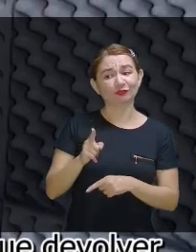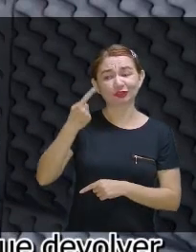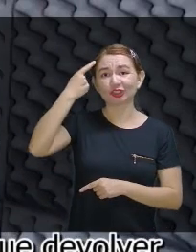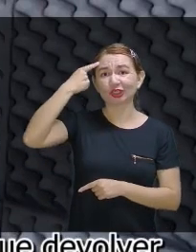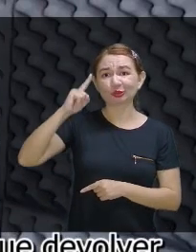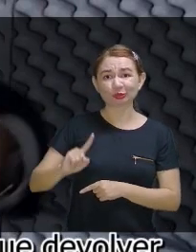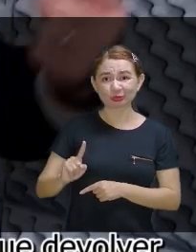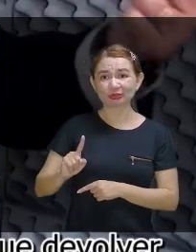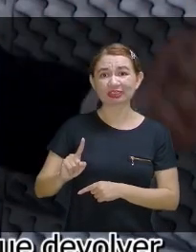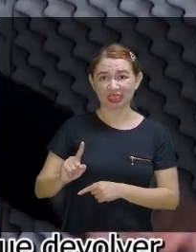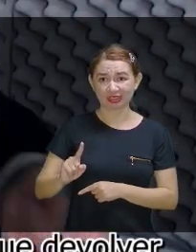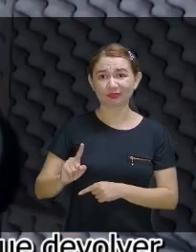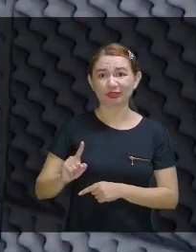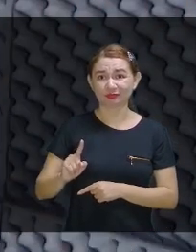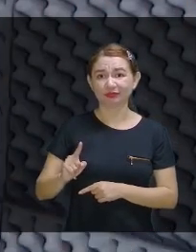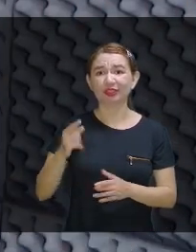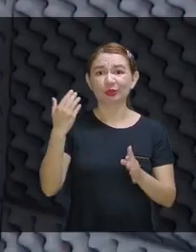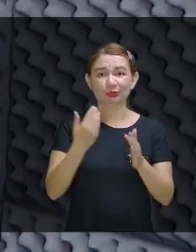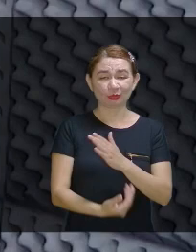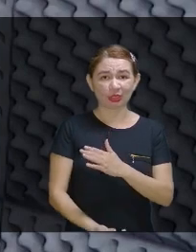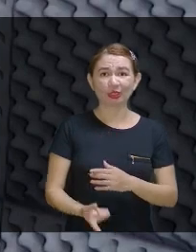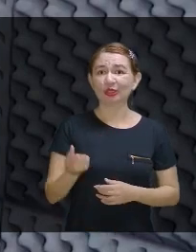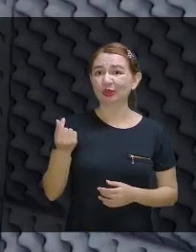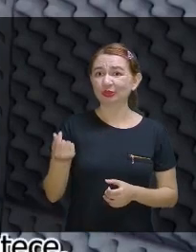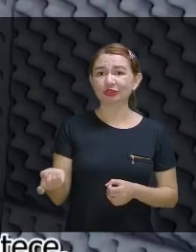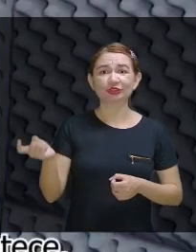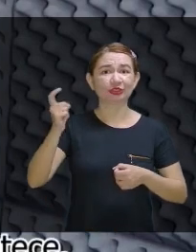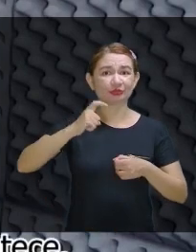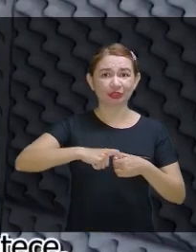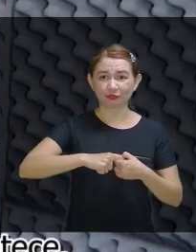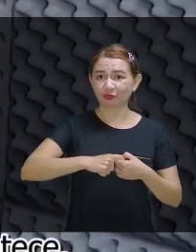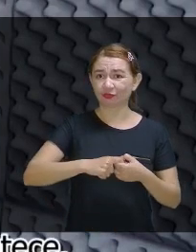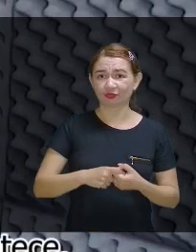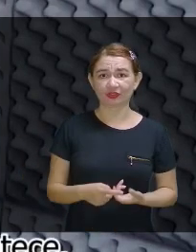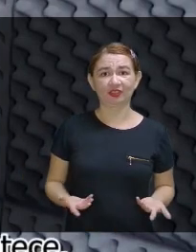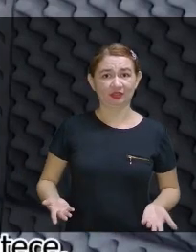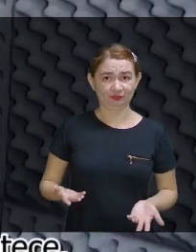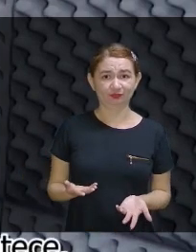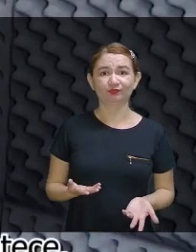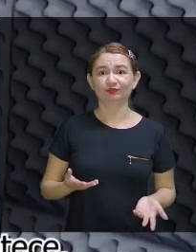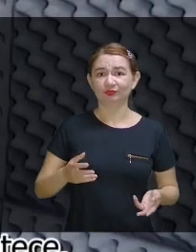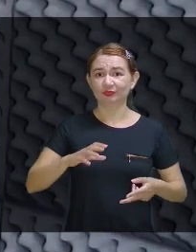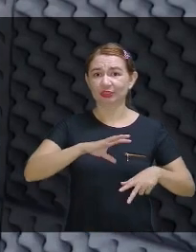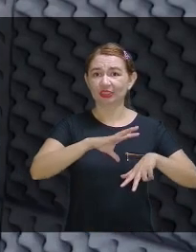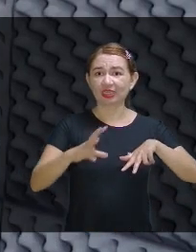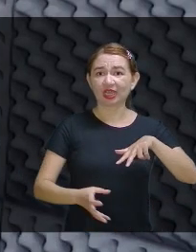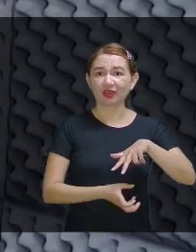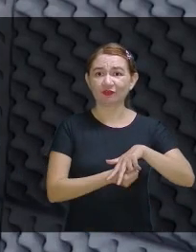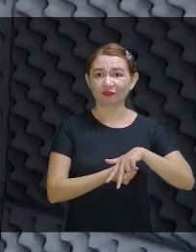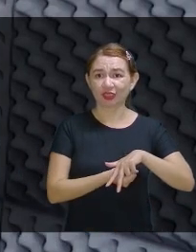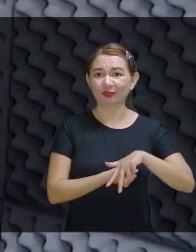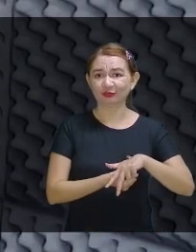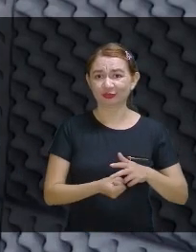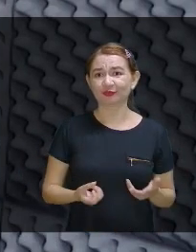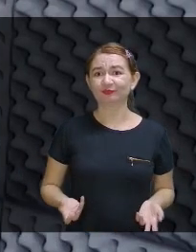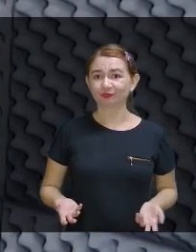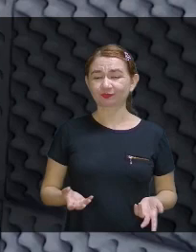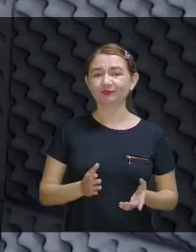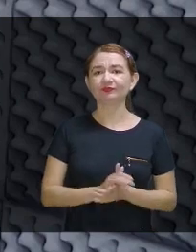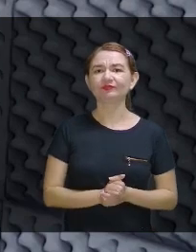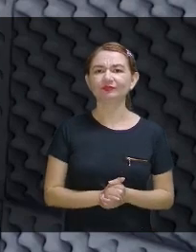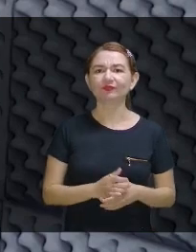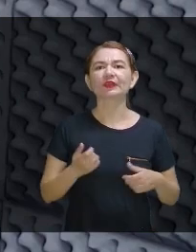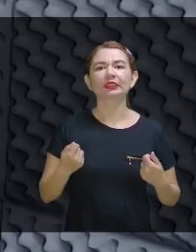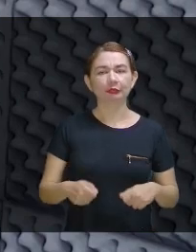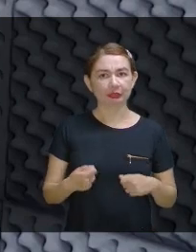você vai ficar inelegível, vai ter que devolver um dinheiro que você não recebeu, e essa é a fraude, a cota de gênero que muito acontece. Essa política afirmativa, ela tem